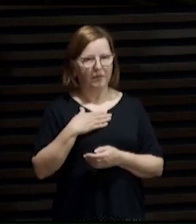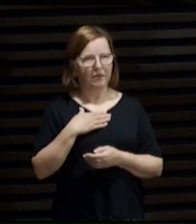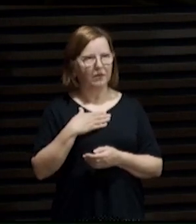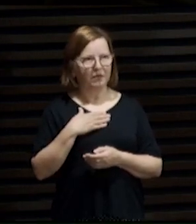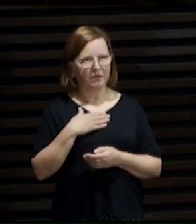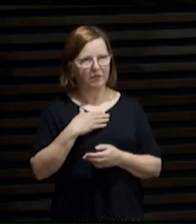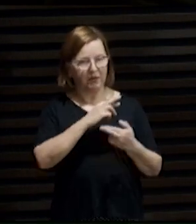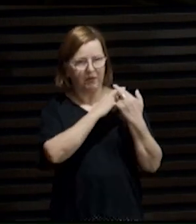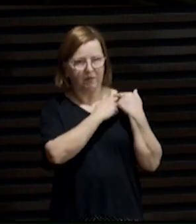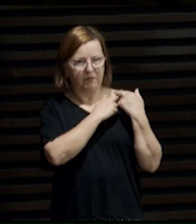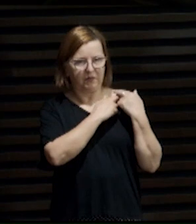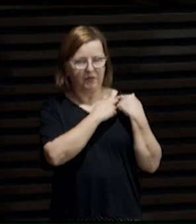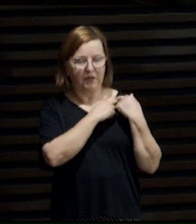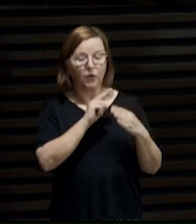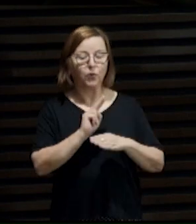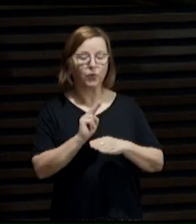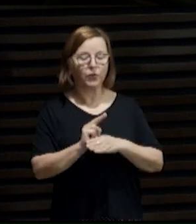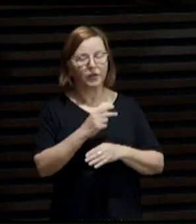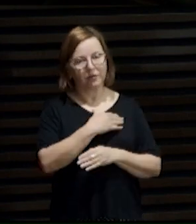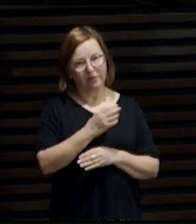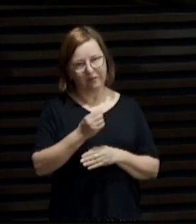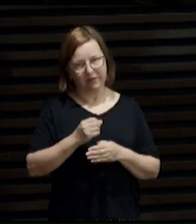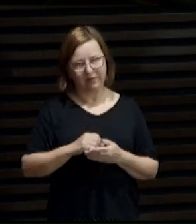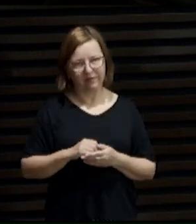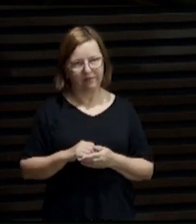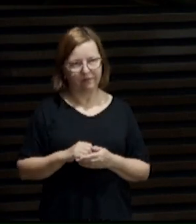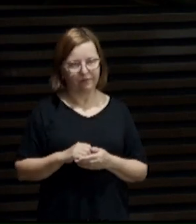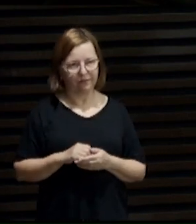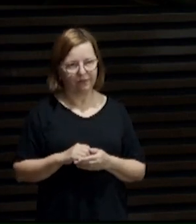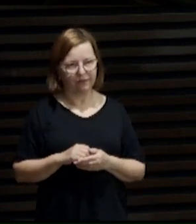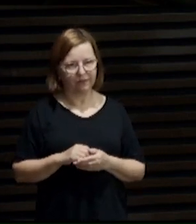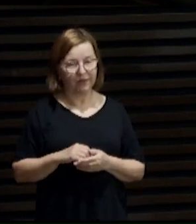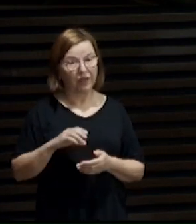que glória há num servo que faz o que foi mandado? Nenhuma. Só fez tua obrigação.